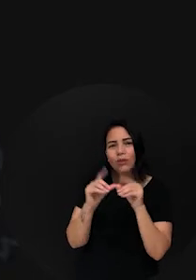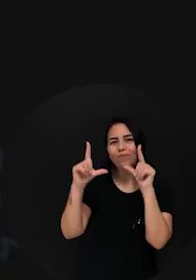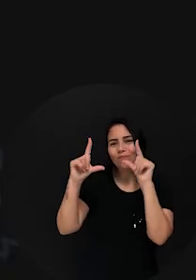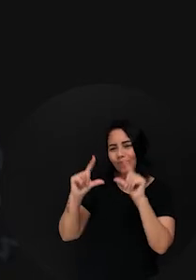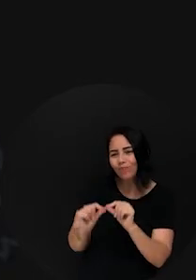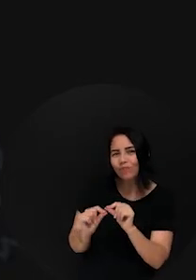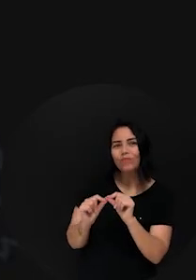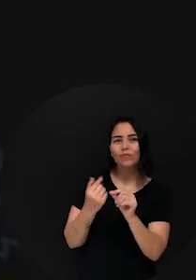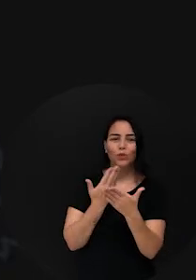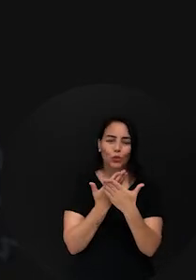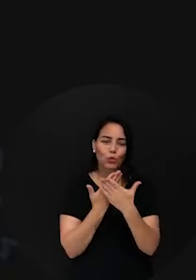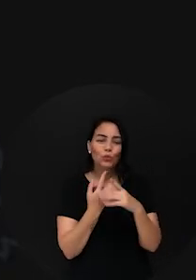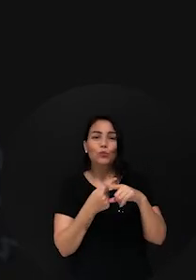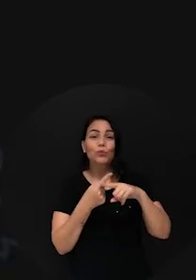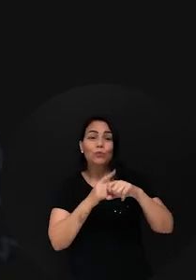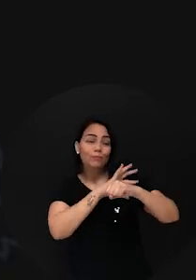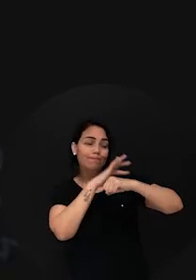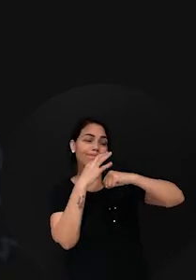pandemia.